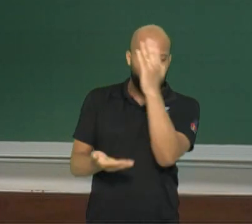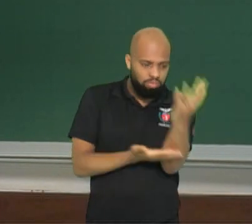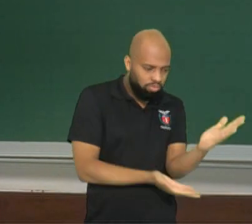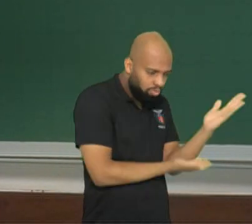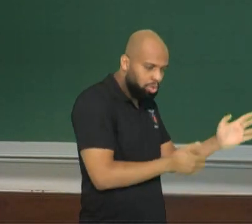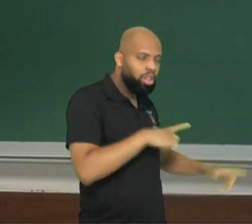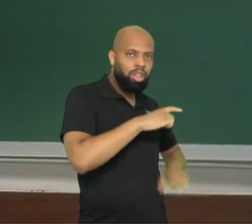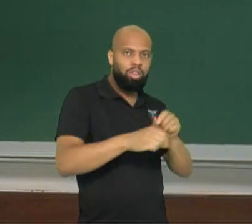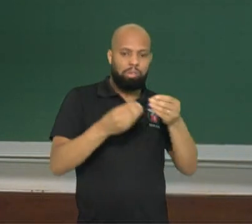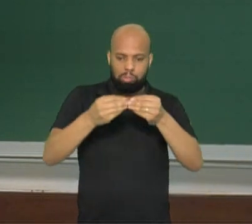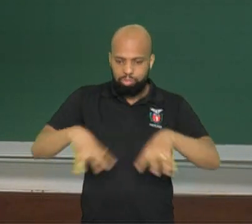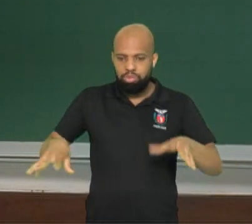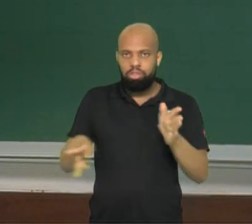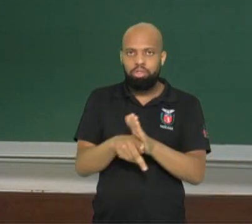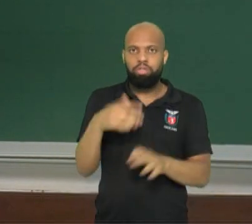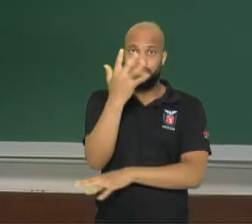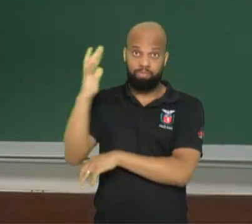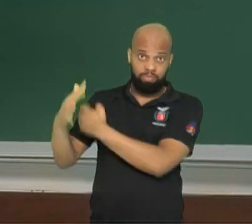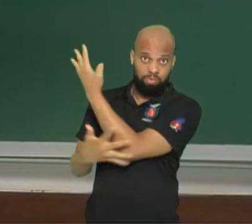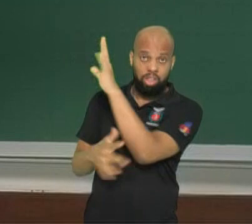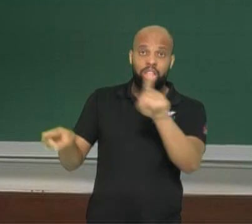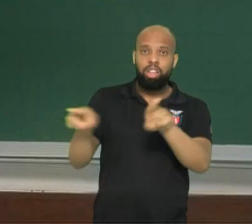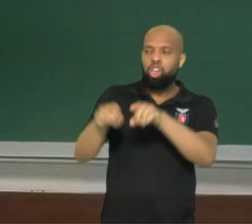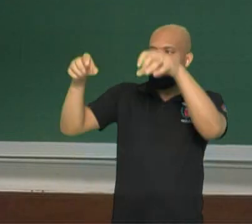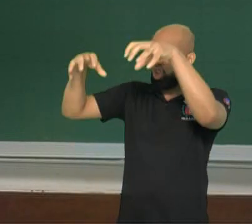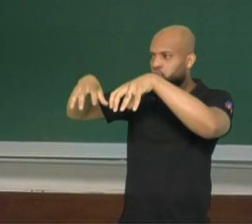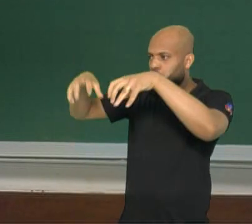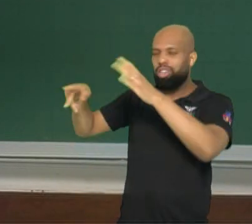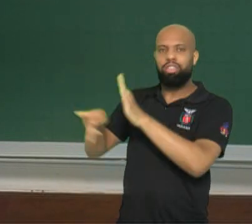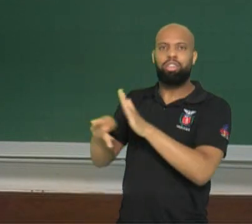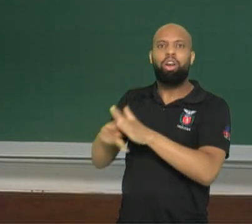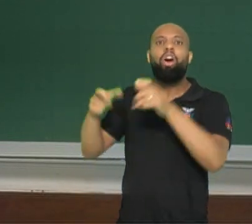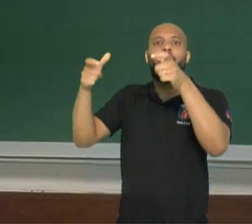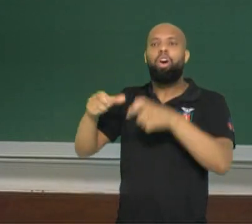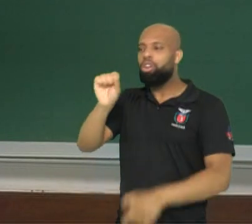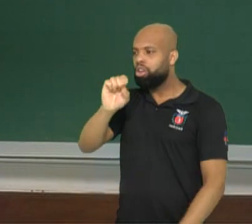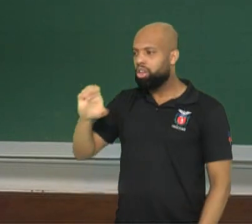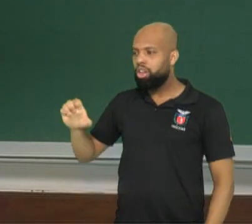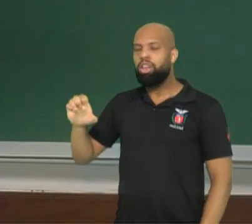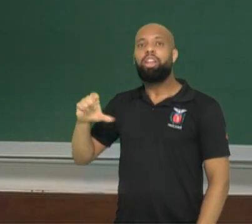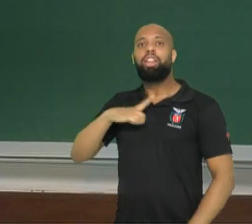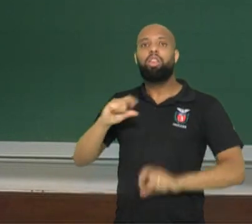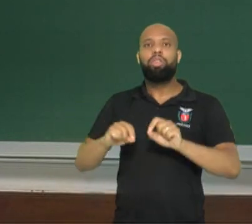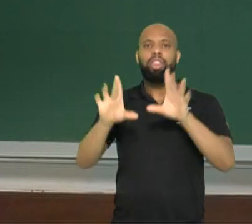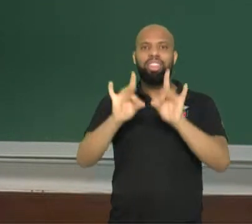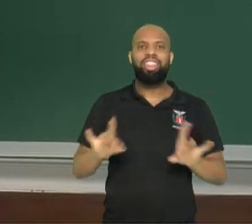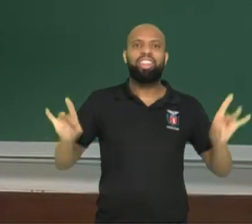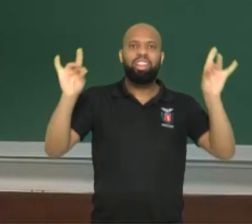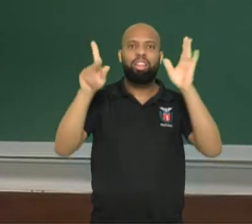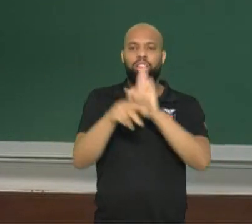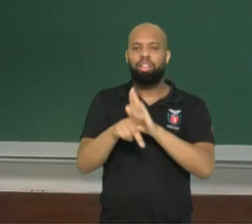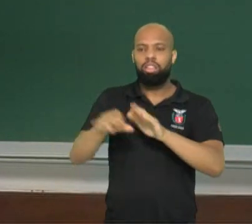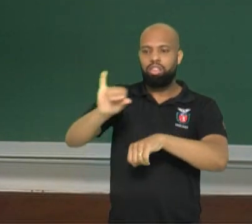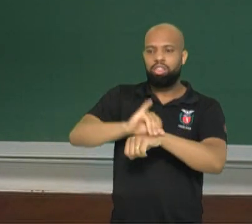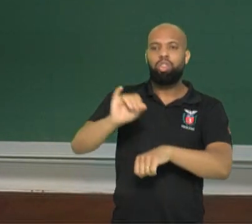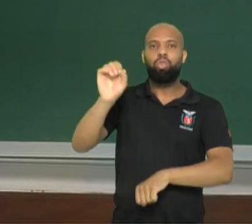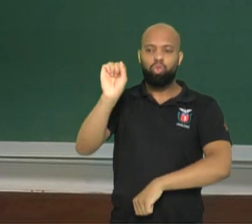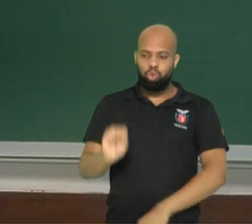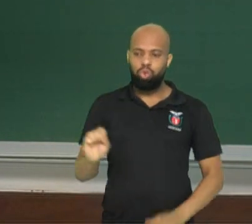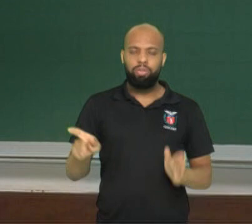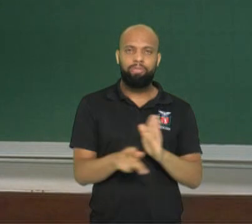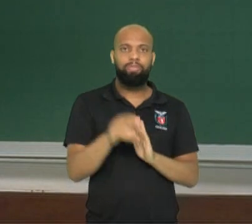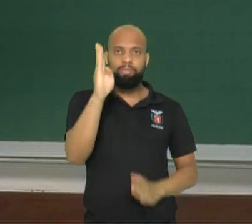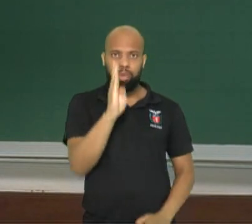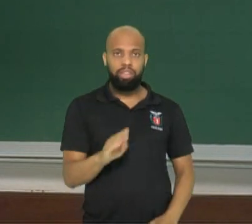ambiente, inclusive as chuvas no Sudeste. Porque a gente falou dos cios aéreos. Lembra que traz a umidade para o centro-sul do país? Então, também